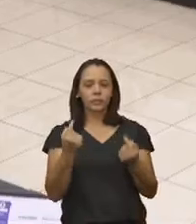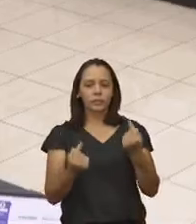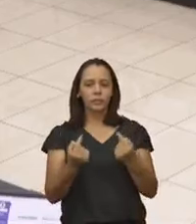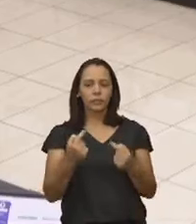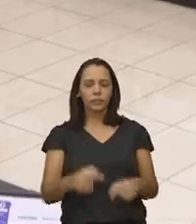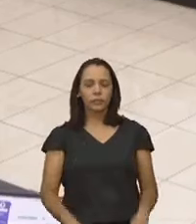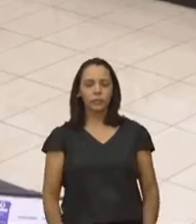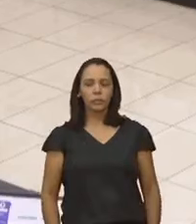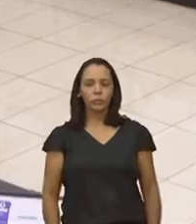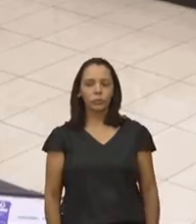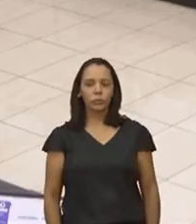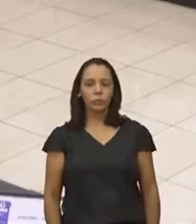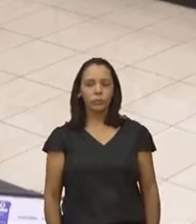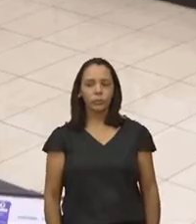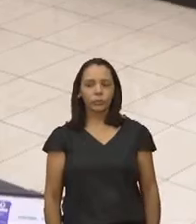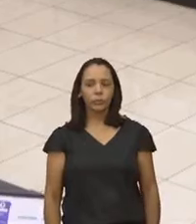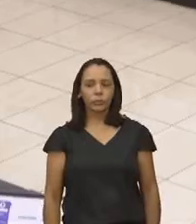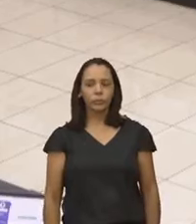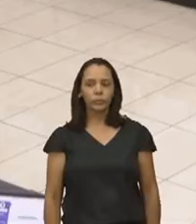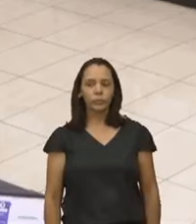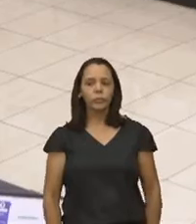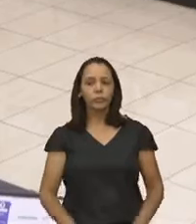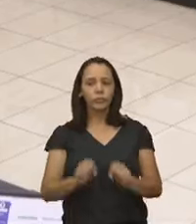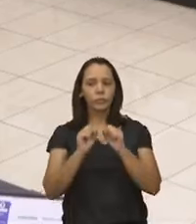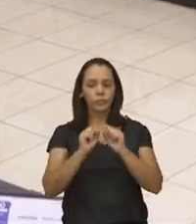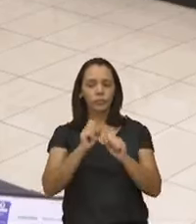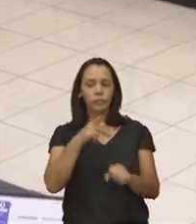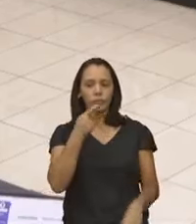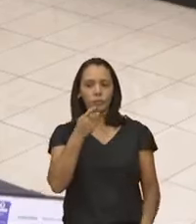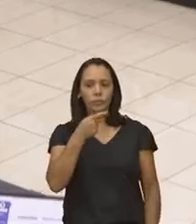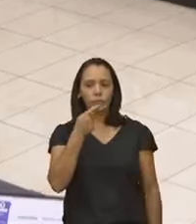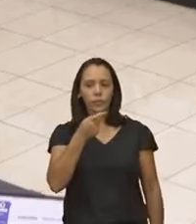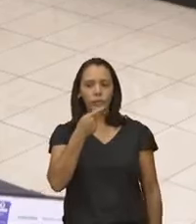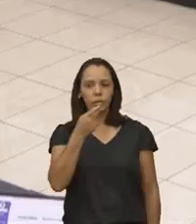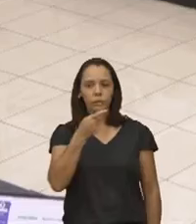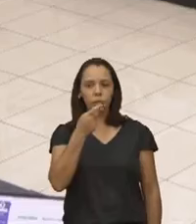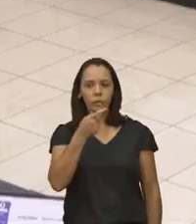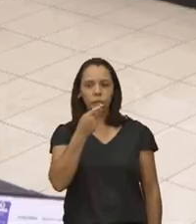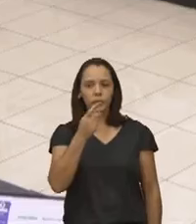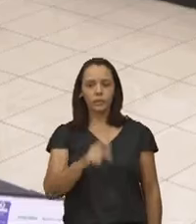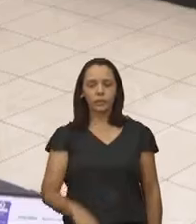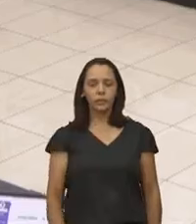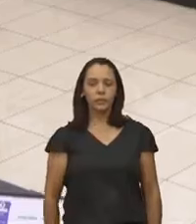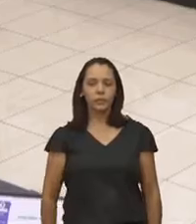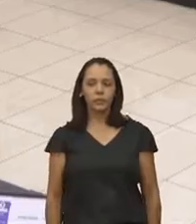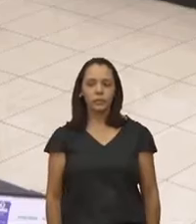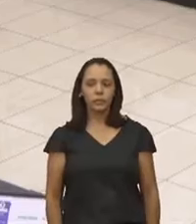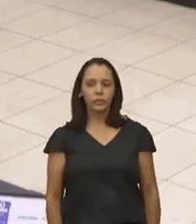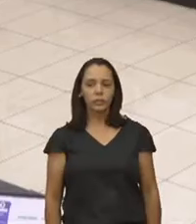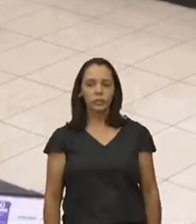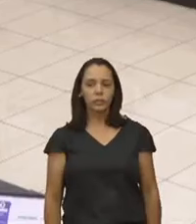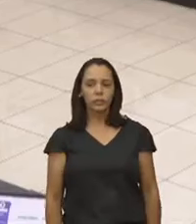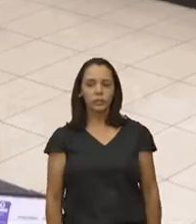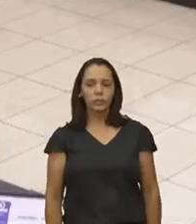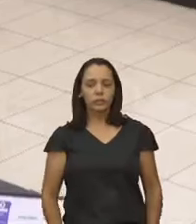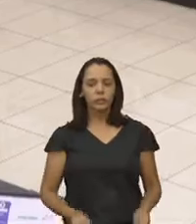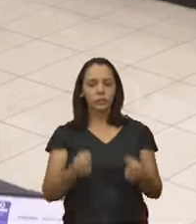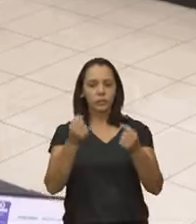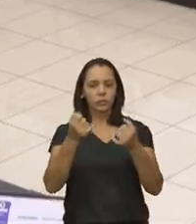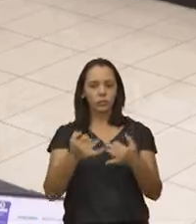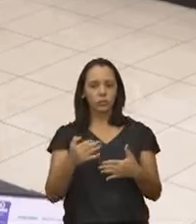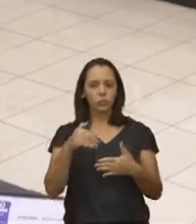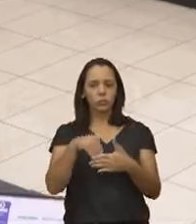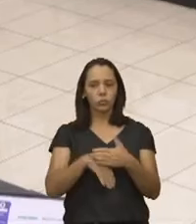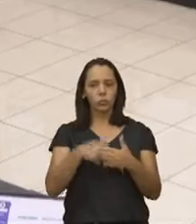Também quero Como vota o Daniel Mariano? Pode falar. Justificar meu voto. É